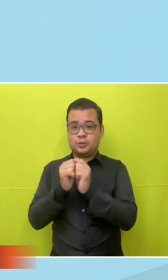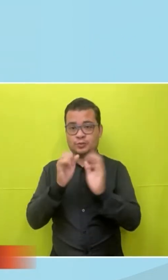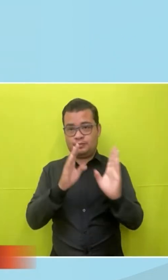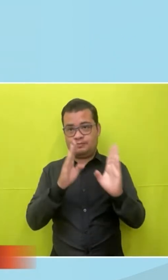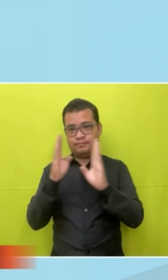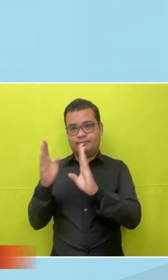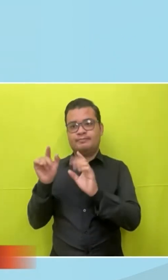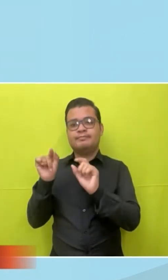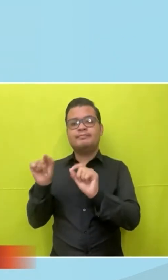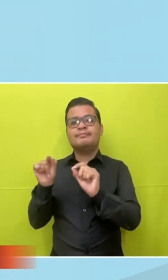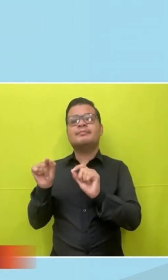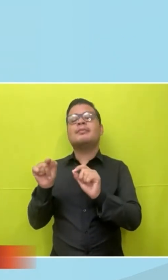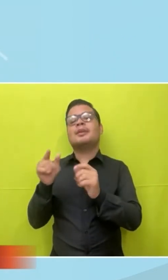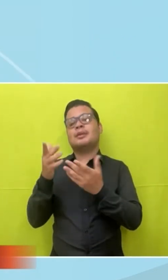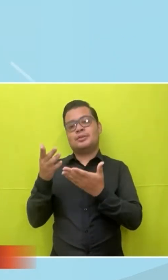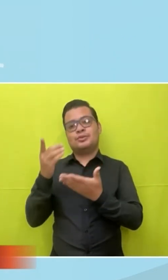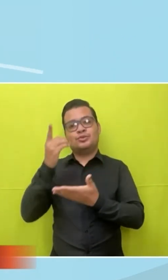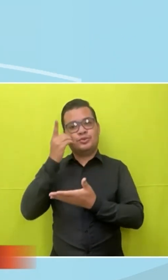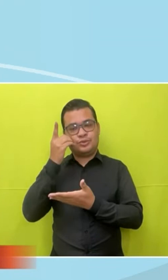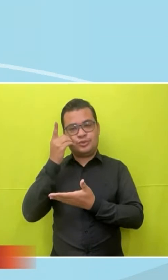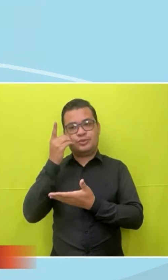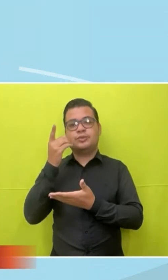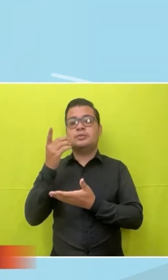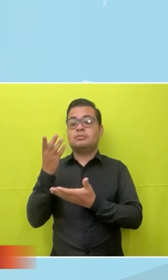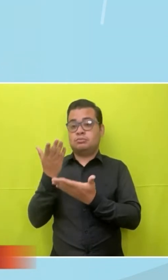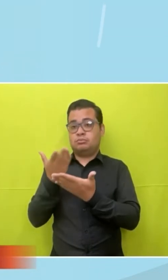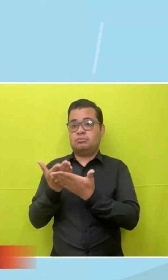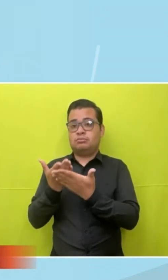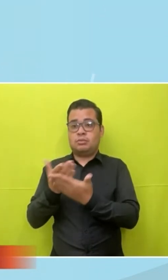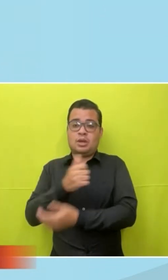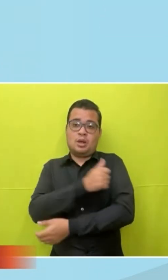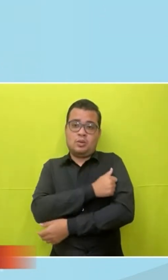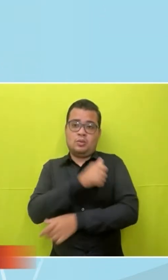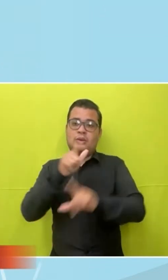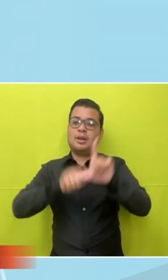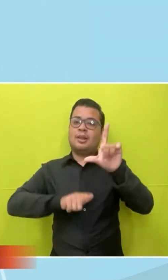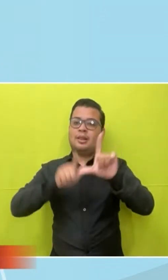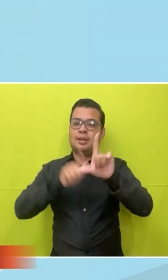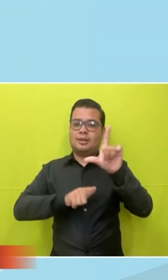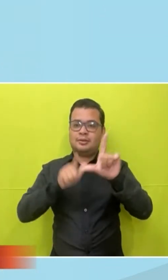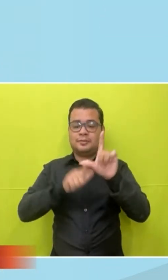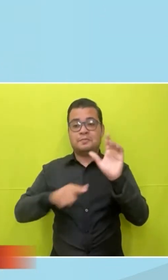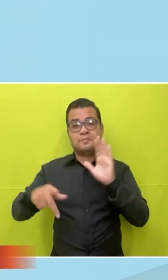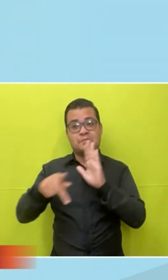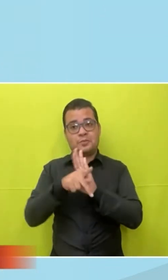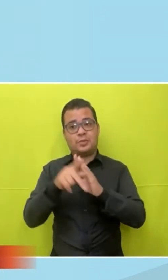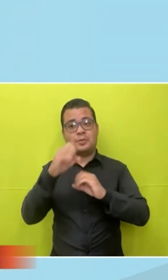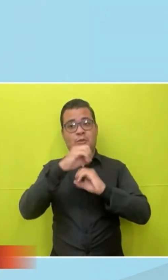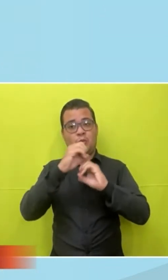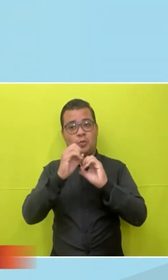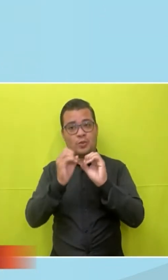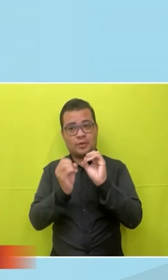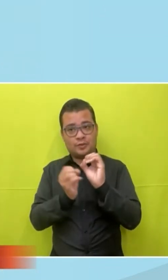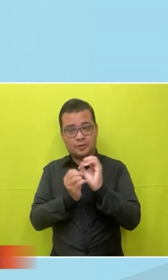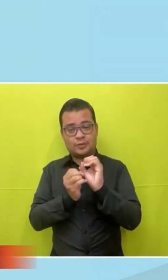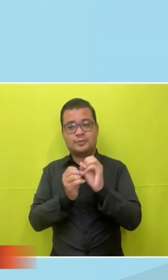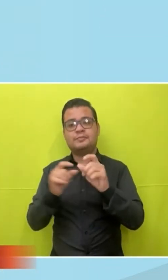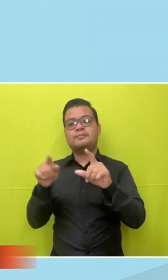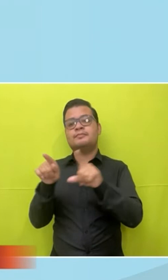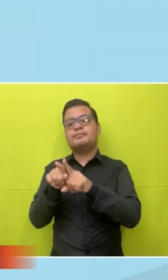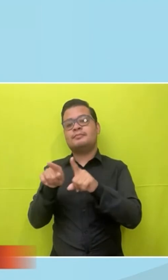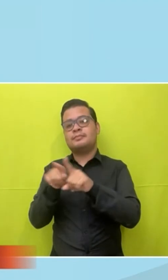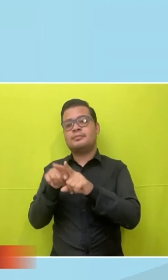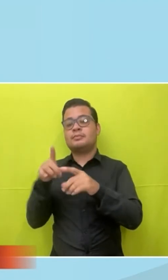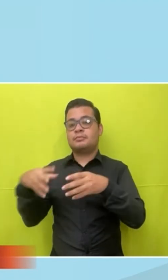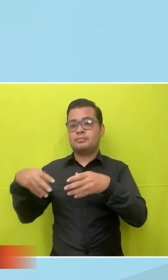é novamente o Diogo Marques, que é estudante de letras da Universidade Federal de Goiás e também integrante